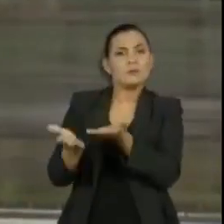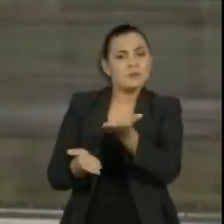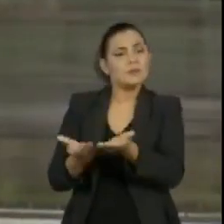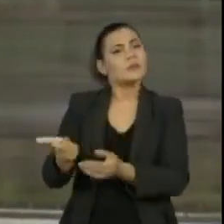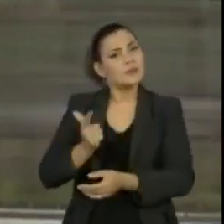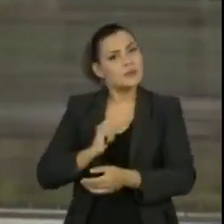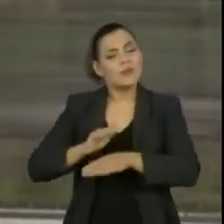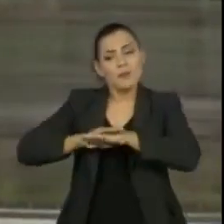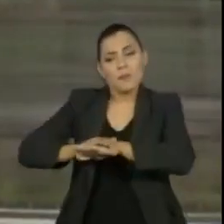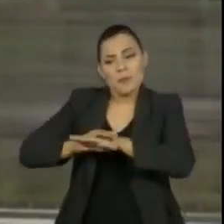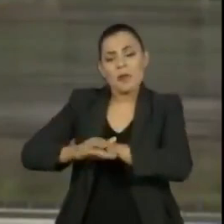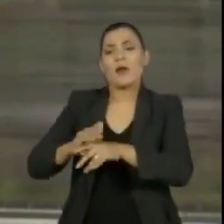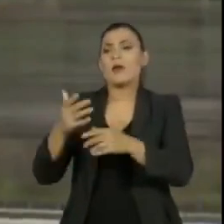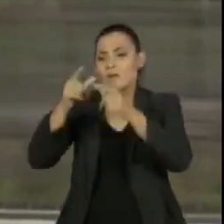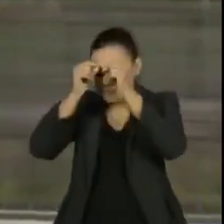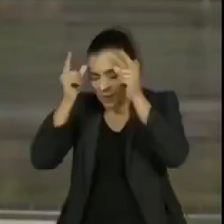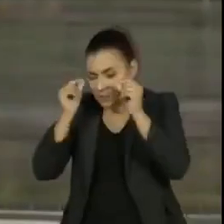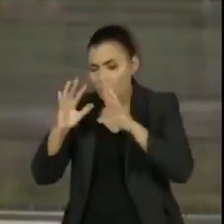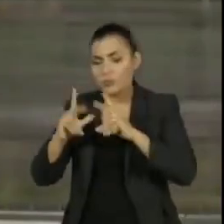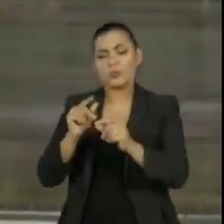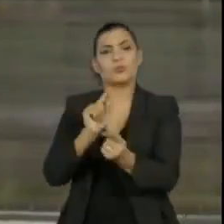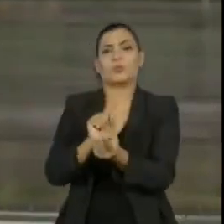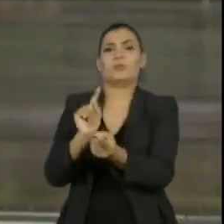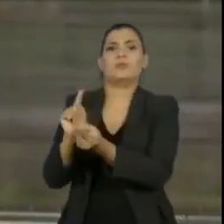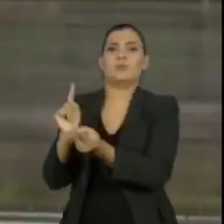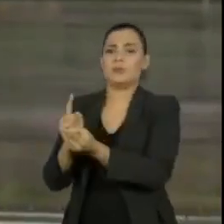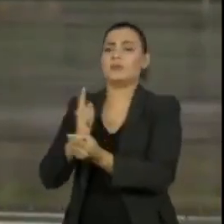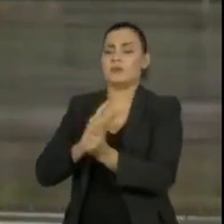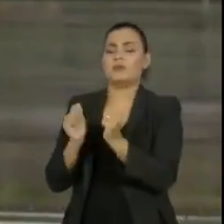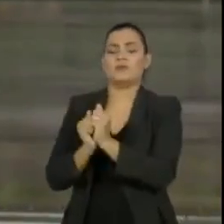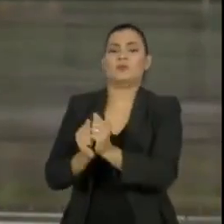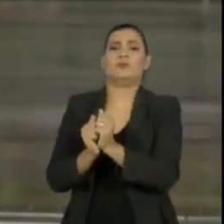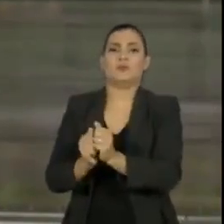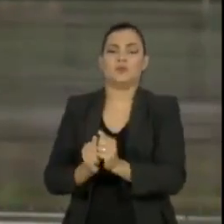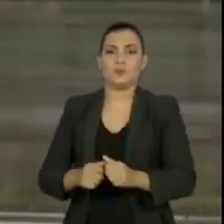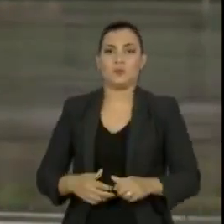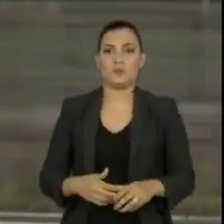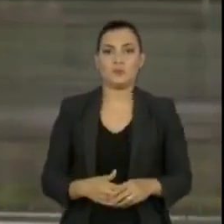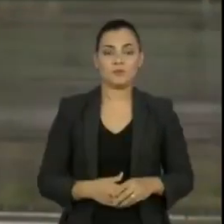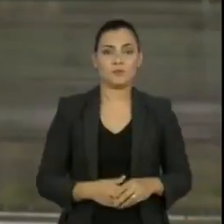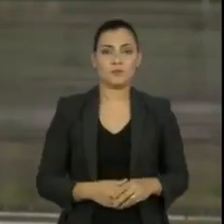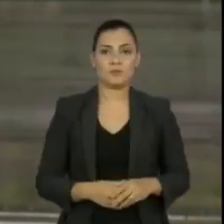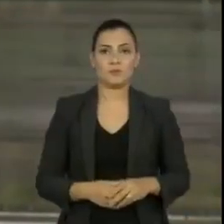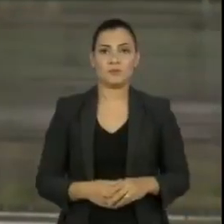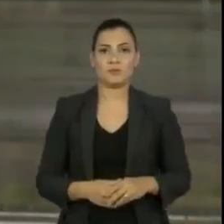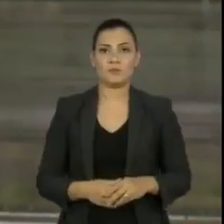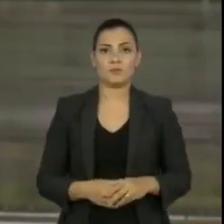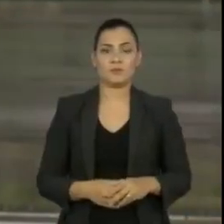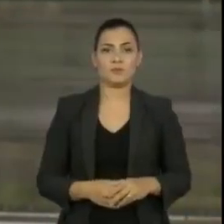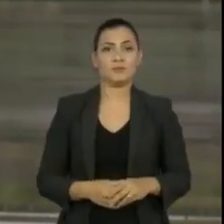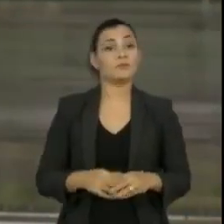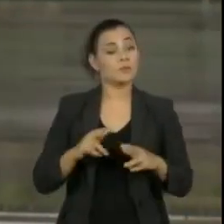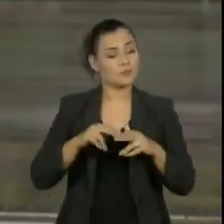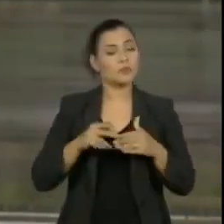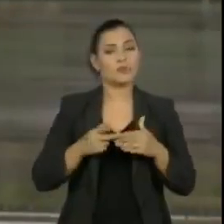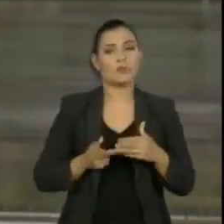um intensivista, um enfermeiro ou uma enfermeira ao seu lado. E assim continuará.